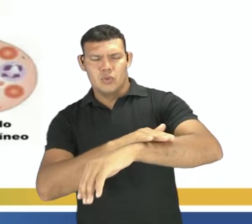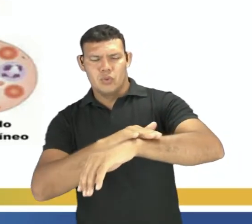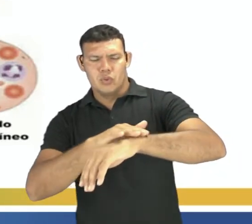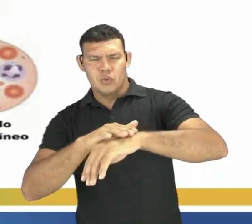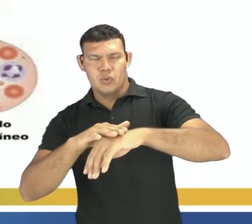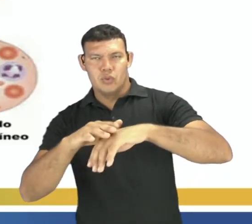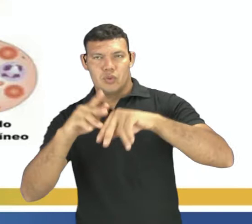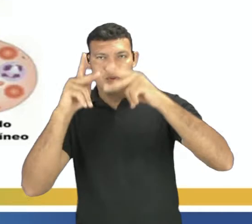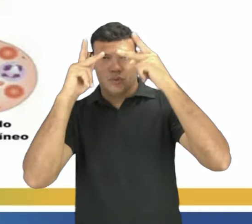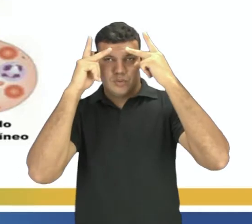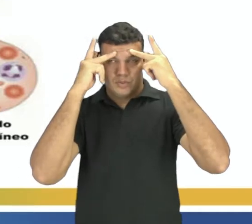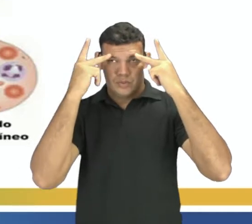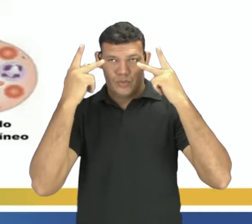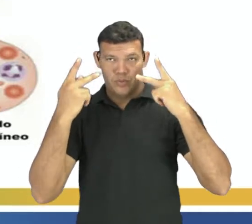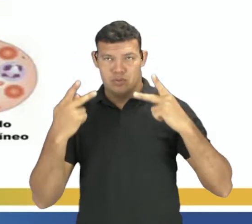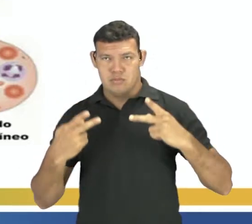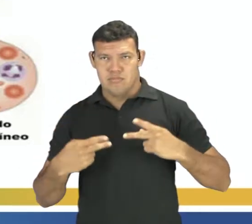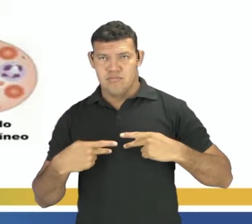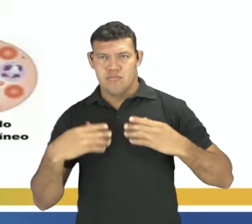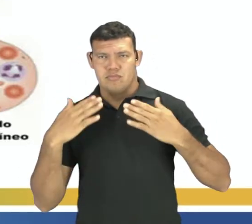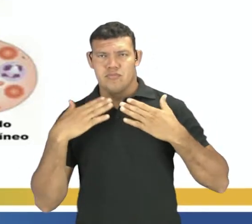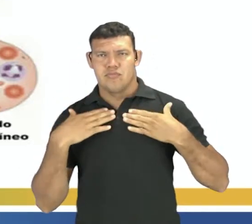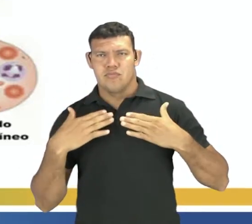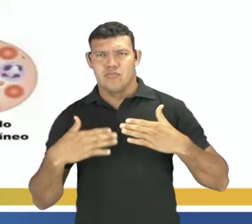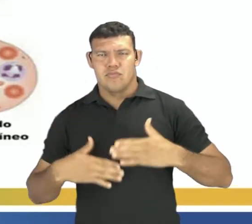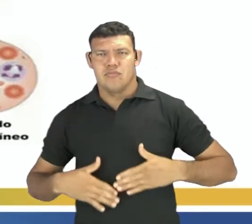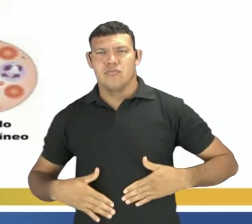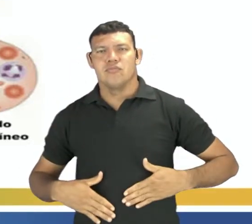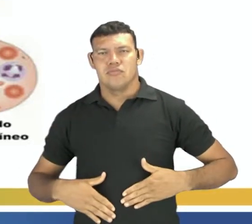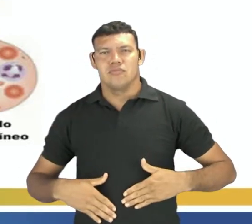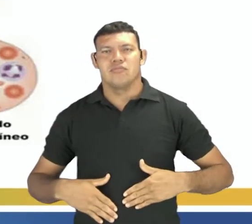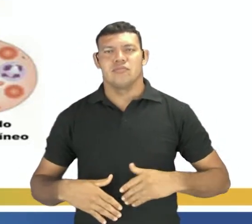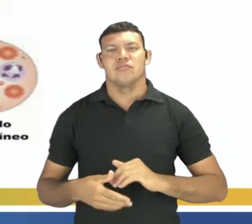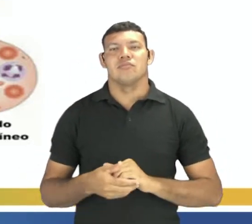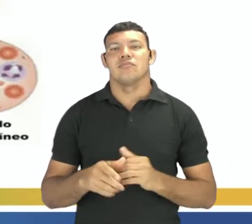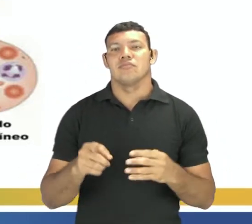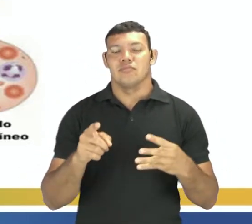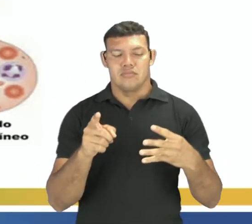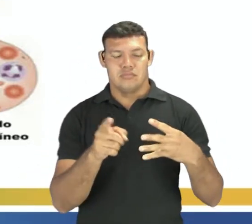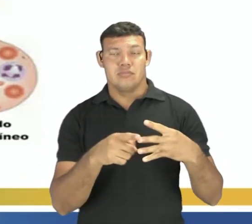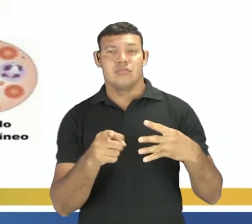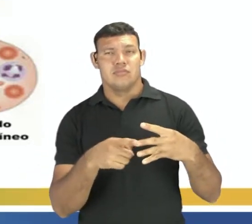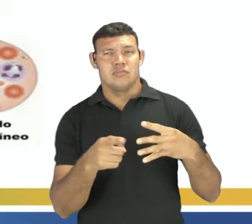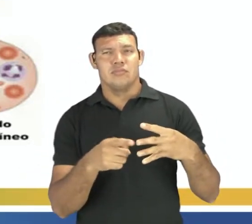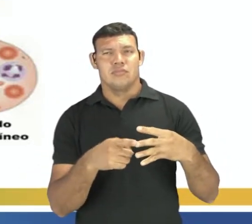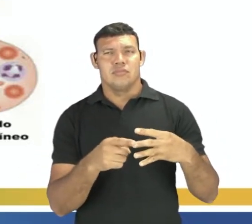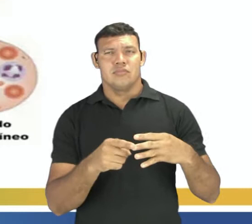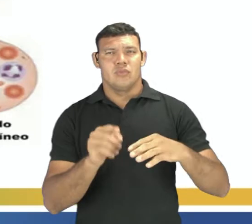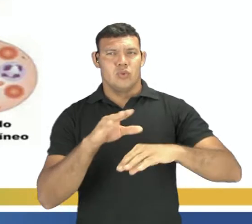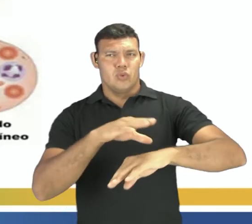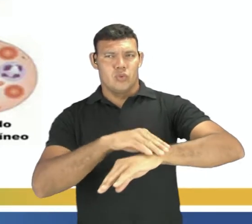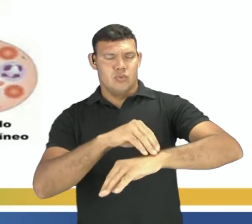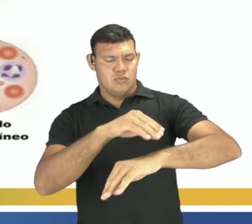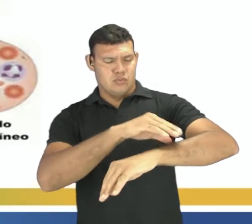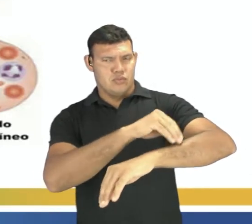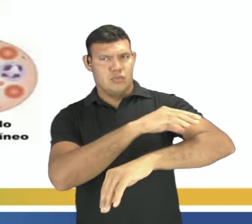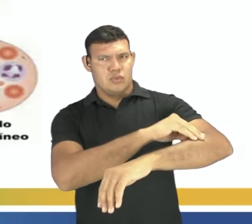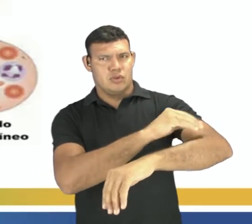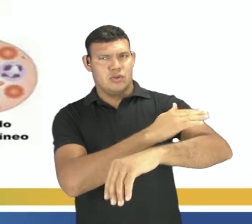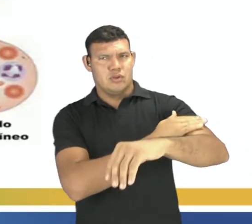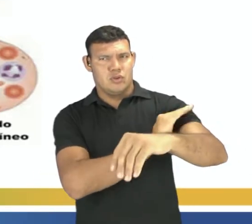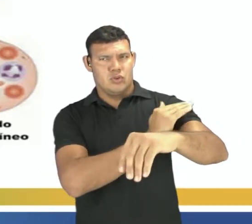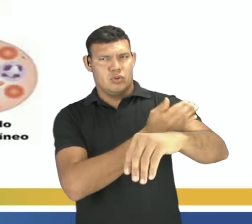superfície do corpo, né? Toda a pele. Nós vamos ter o tecido muscular, que é feito